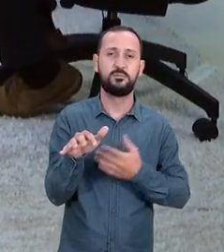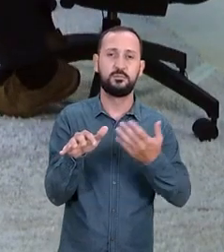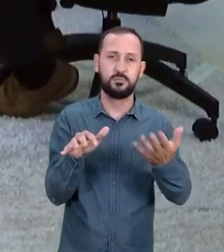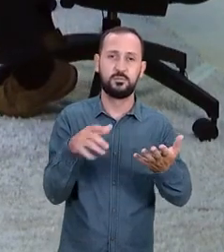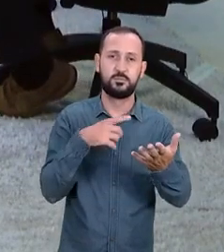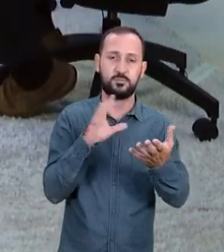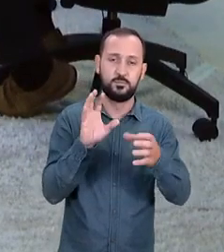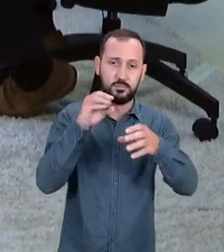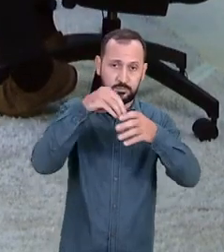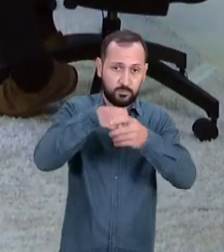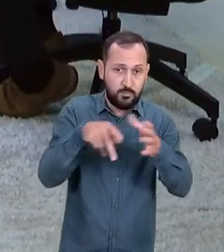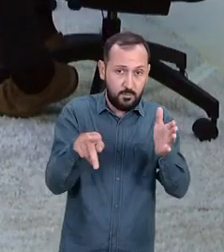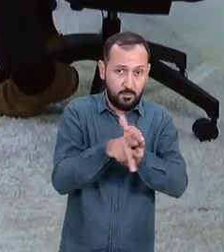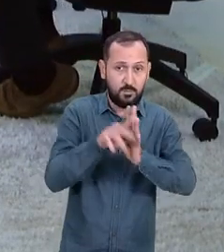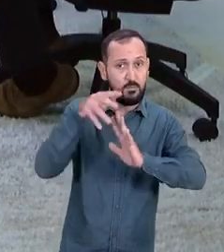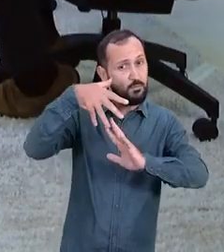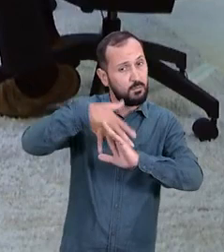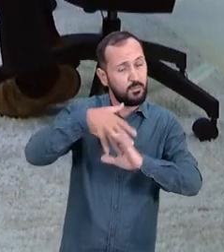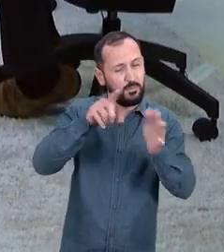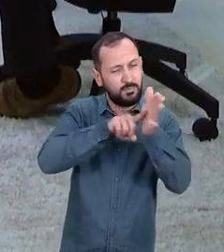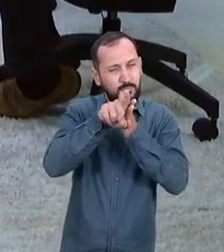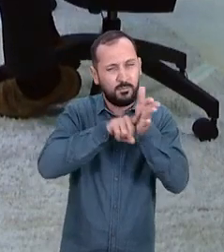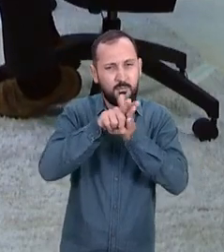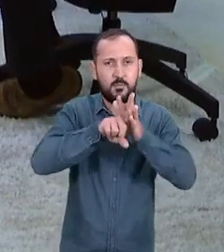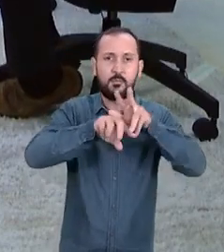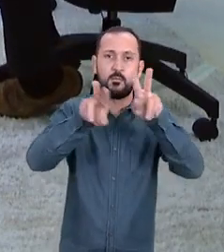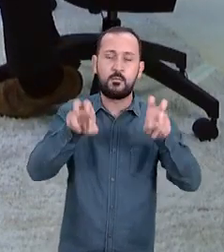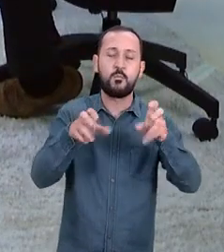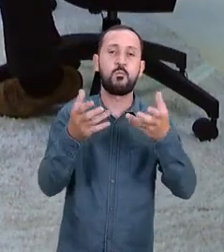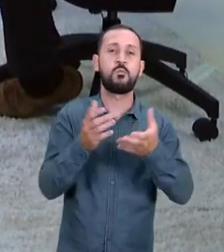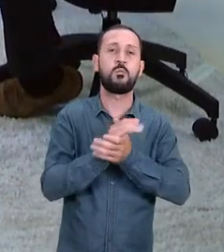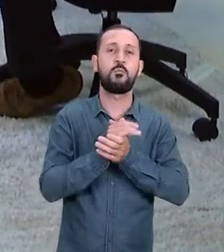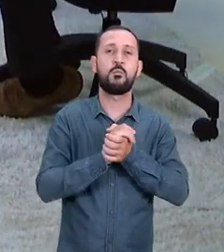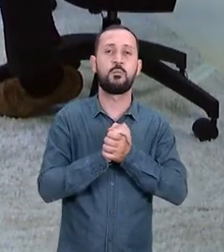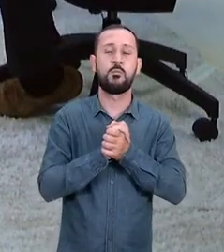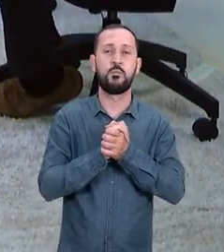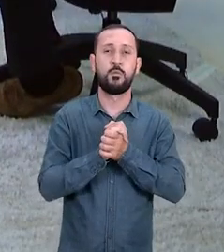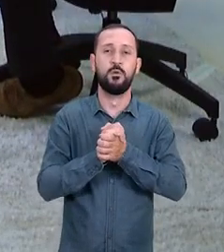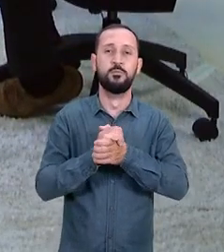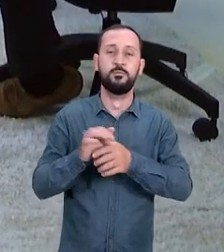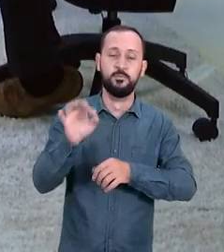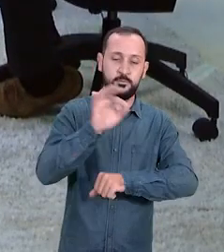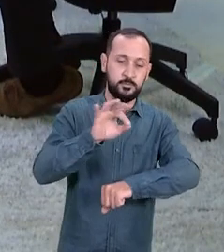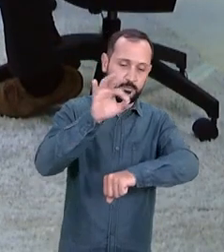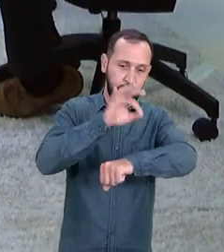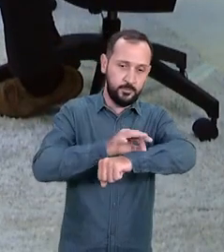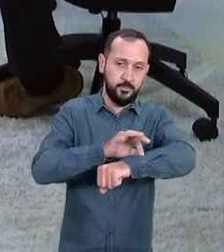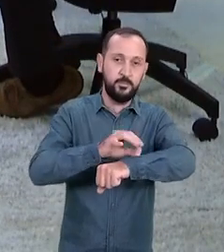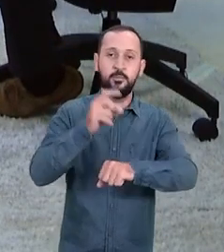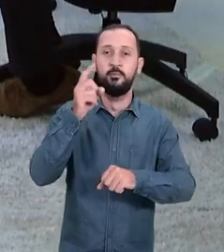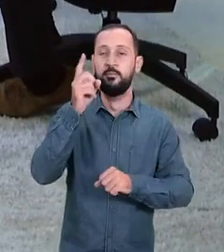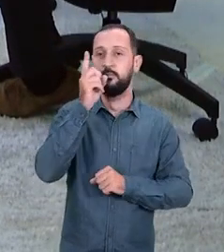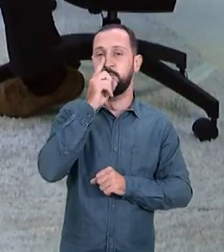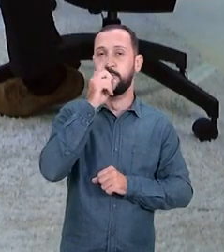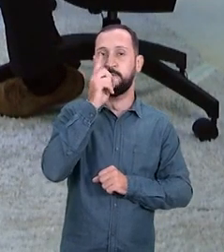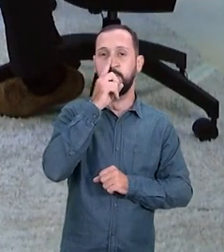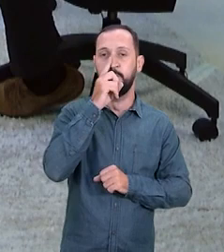tem um setor lá na Universidade Federal de pesquisa a respeito disso. O mosquito, ele pica a